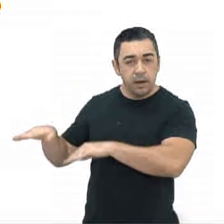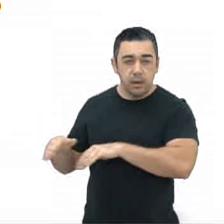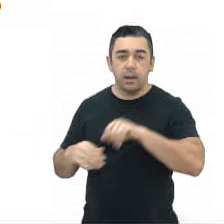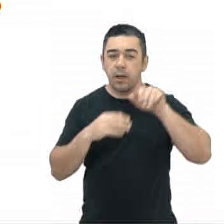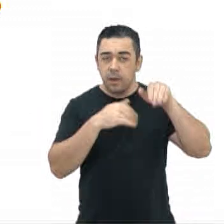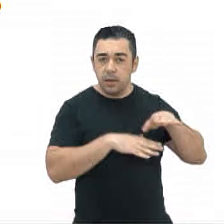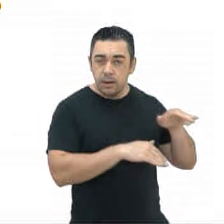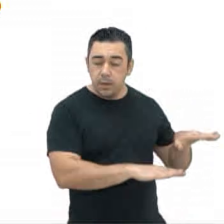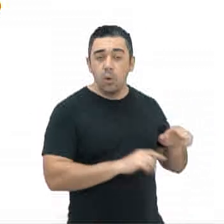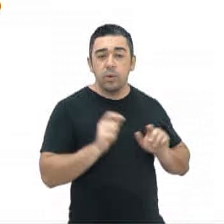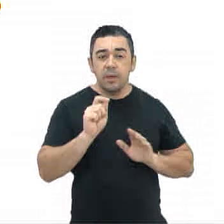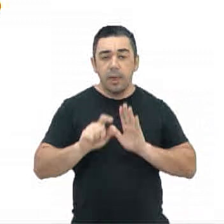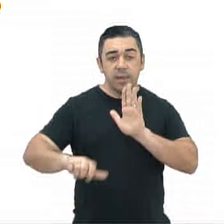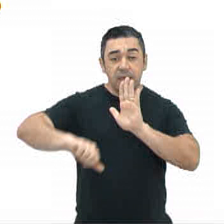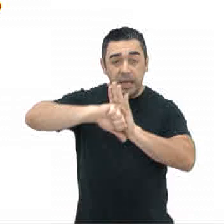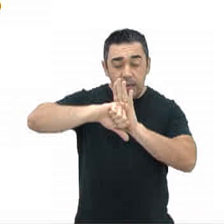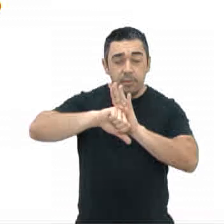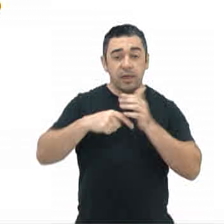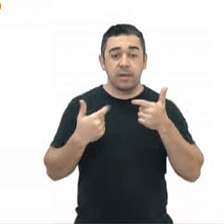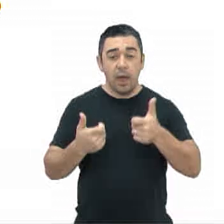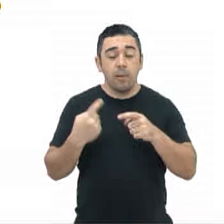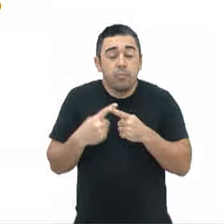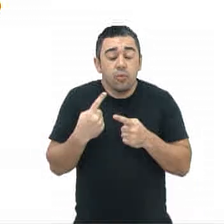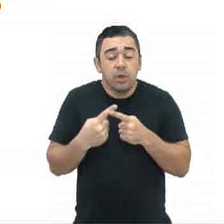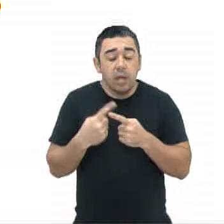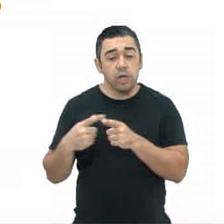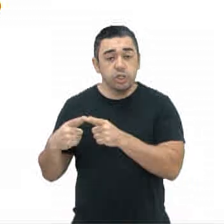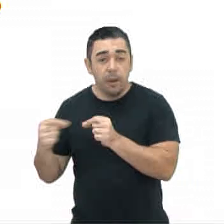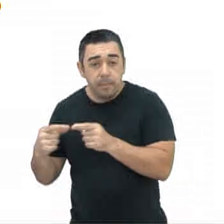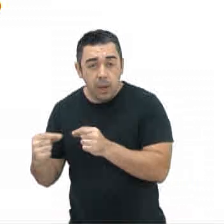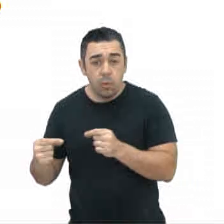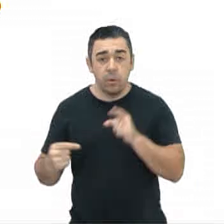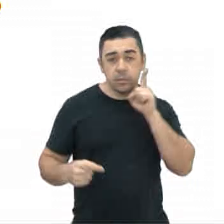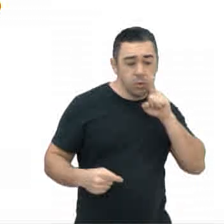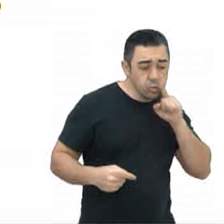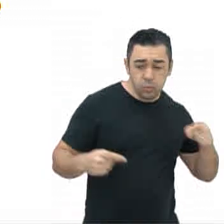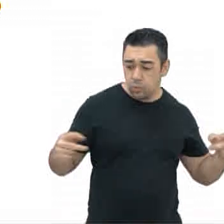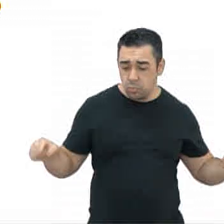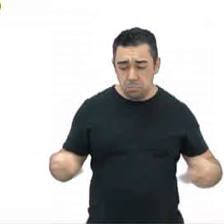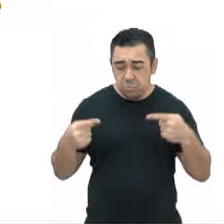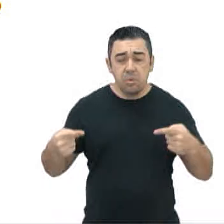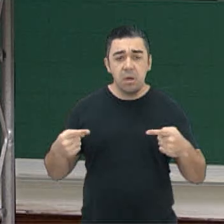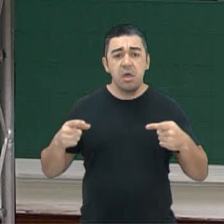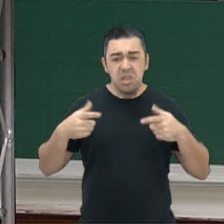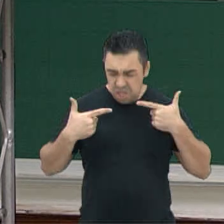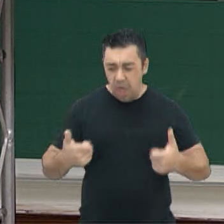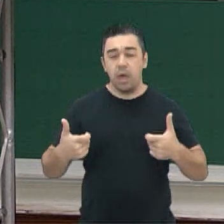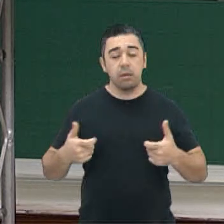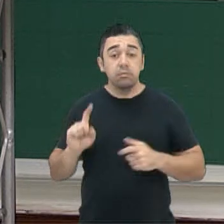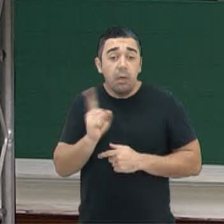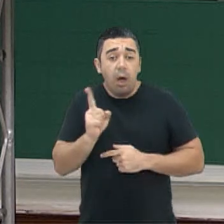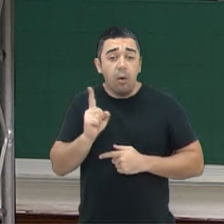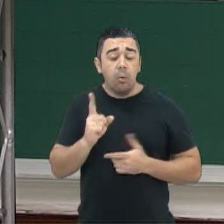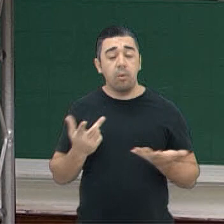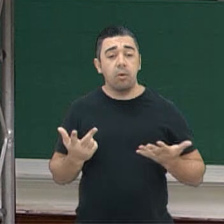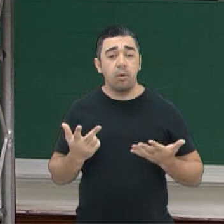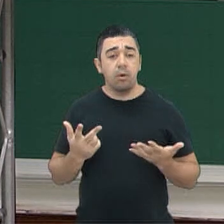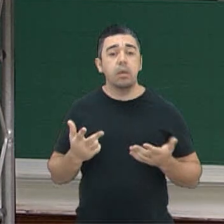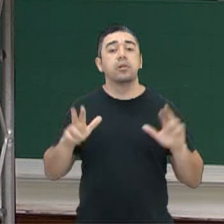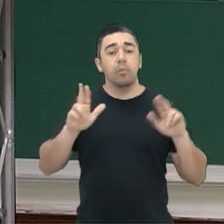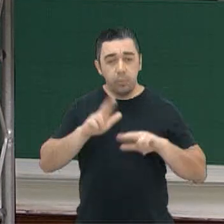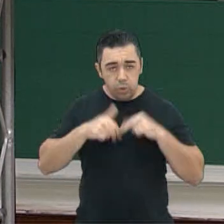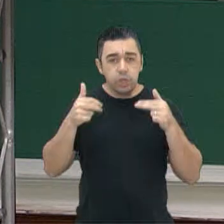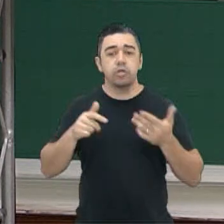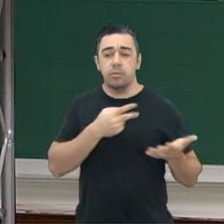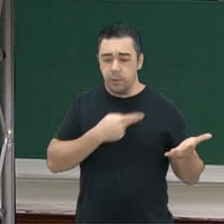um crime de guerra, pois Japão e Estados Unidos não tinham declarado guerra. Então essa foi a justificativa, inclusive, para que os